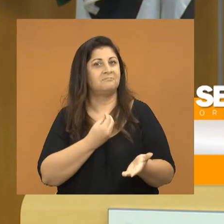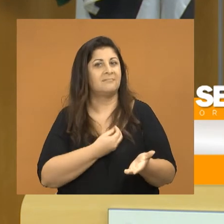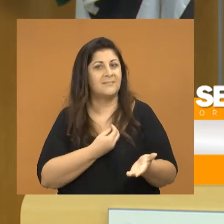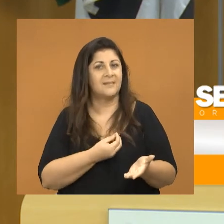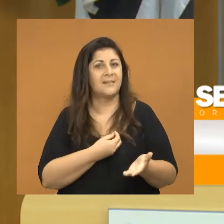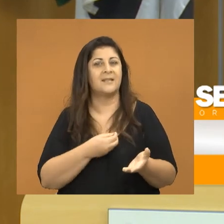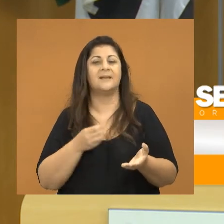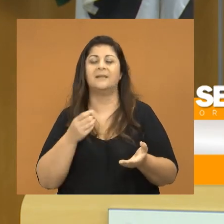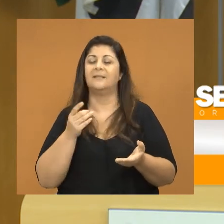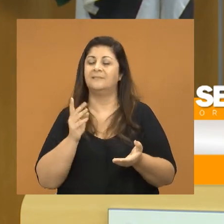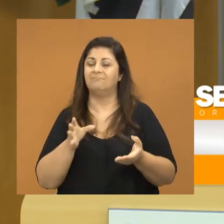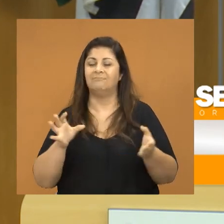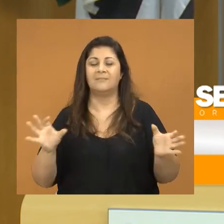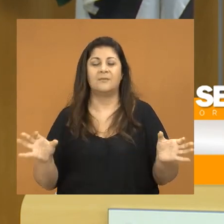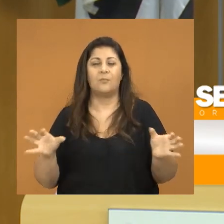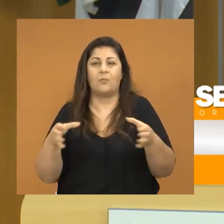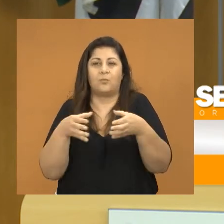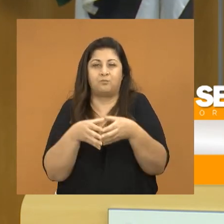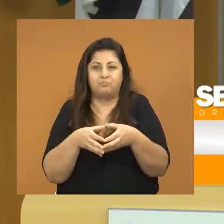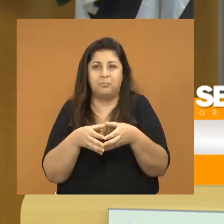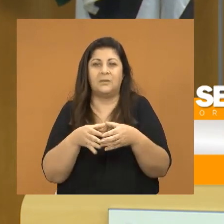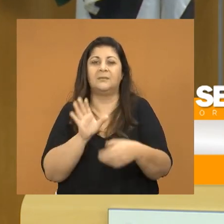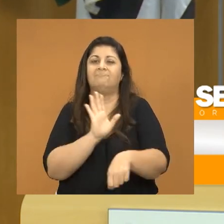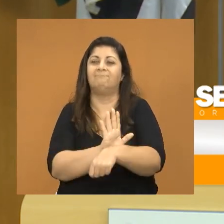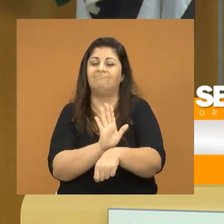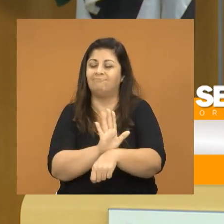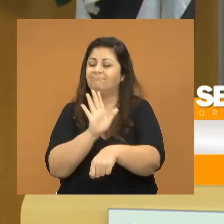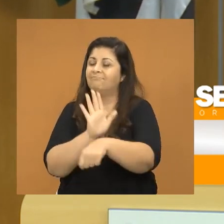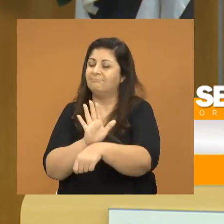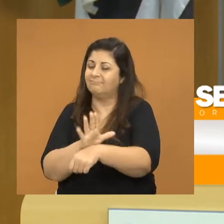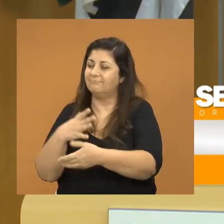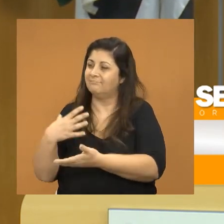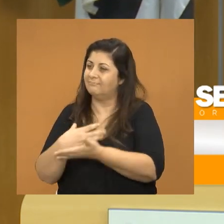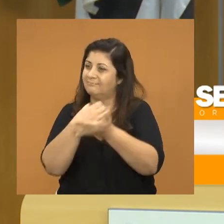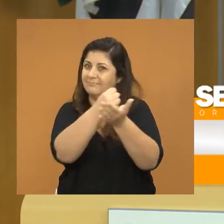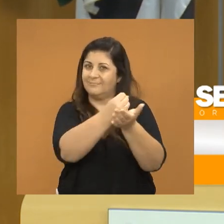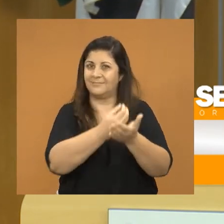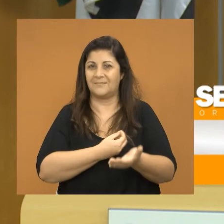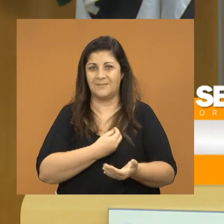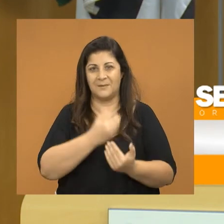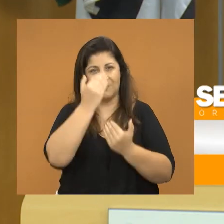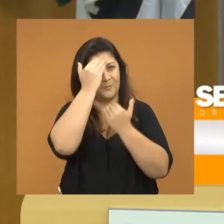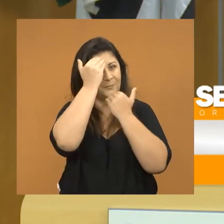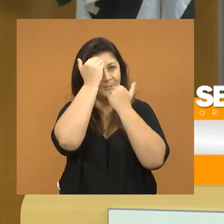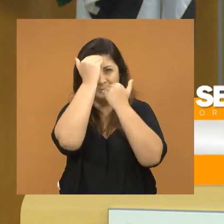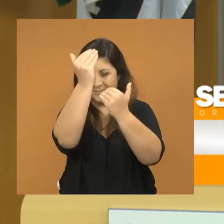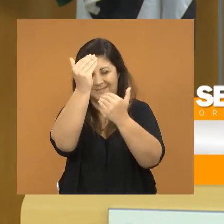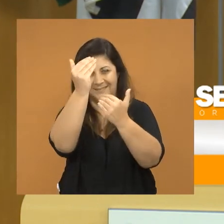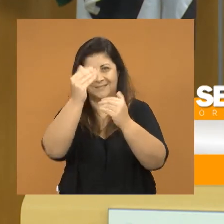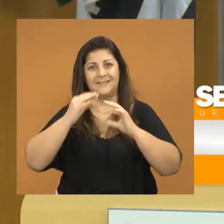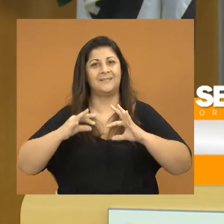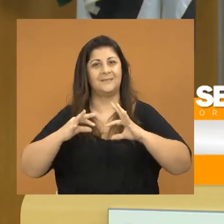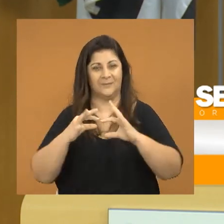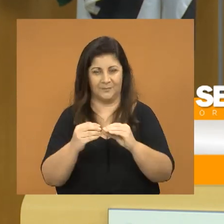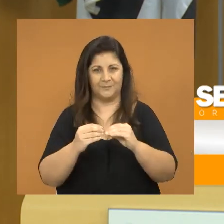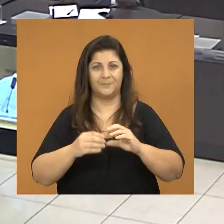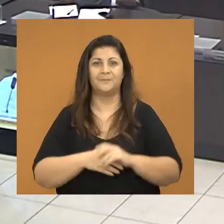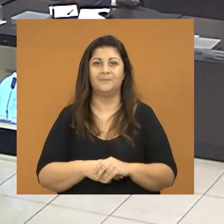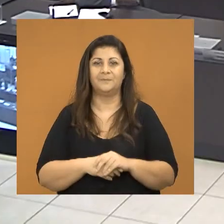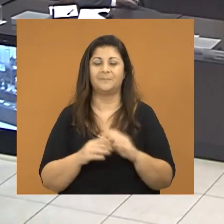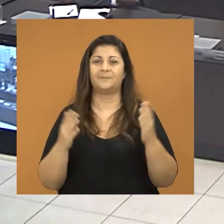corrente de solidariedade e continuar salvando vidas. Obrigado a todos.